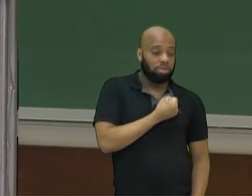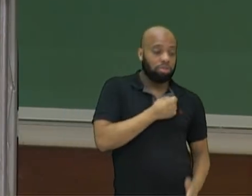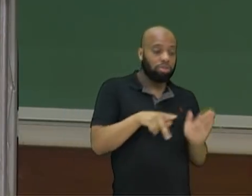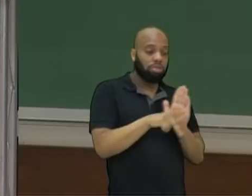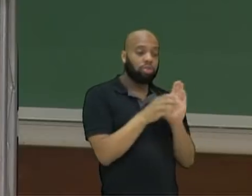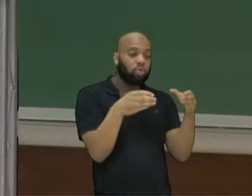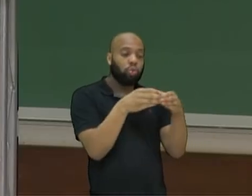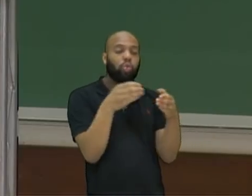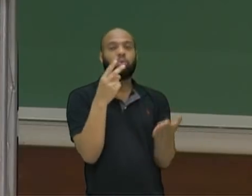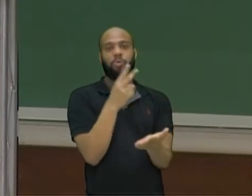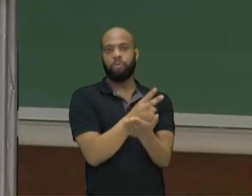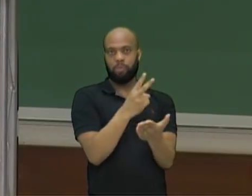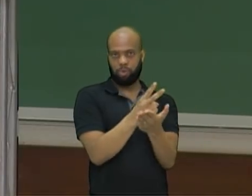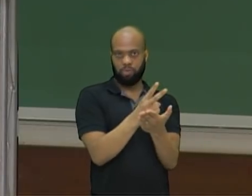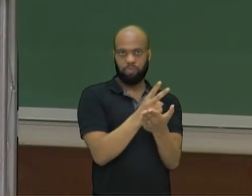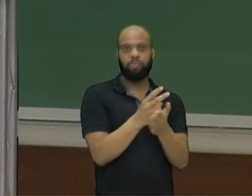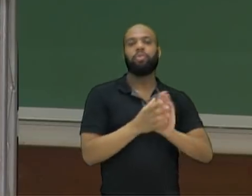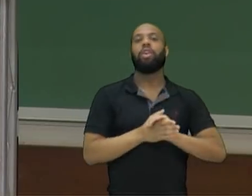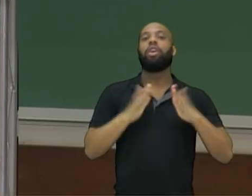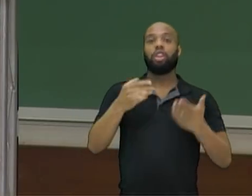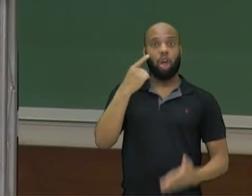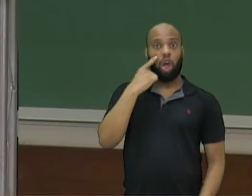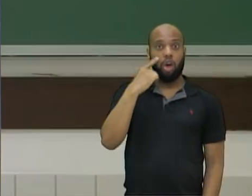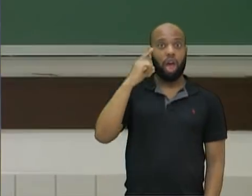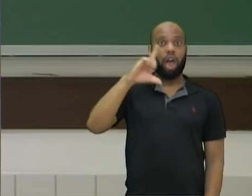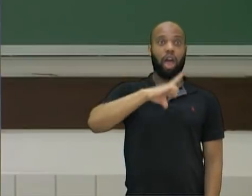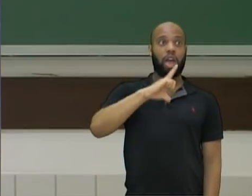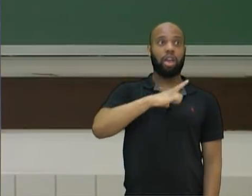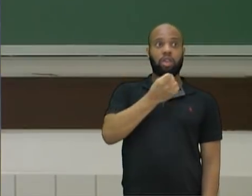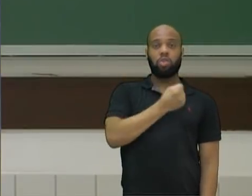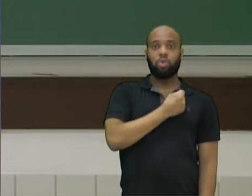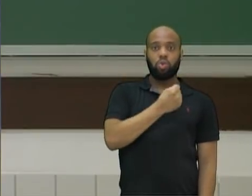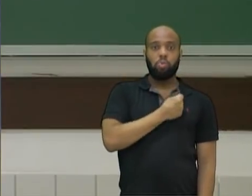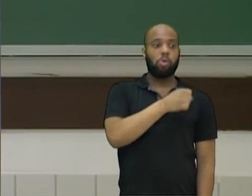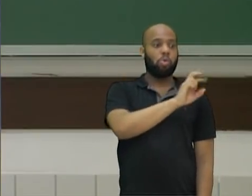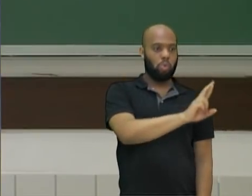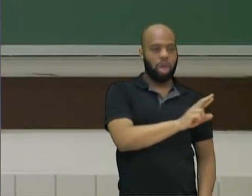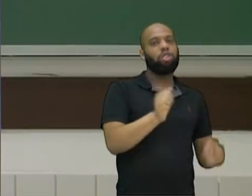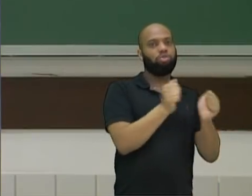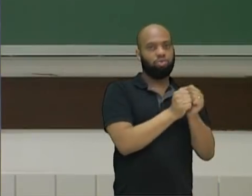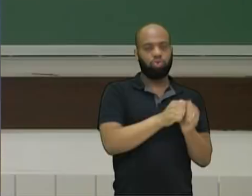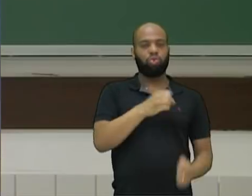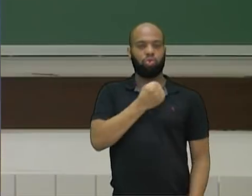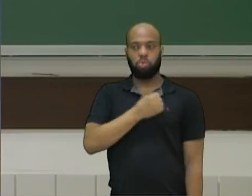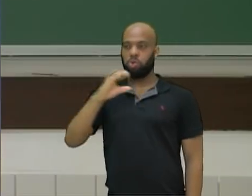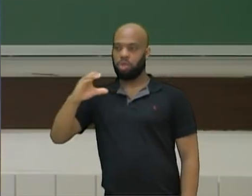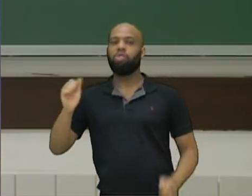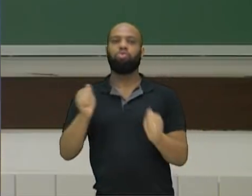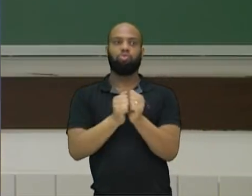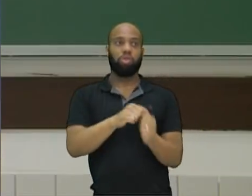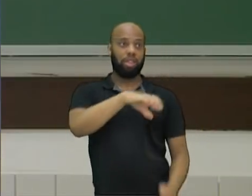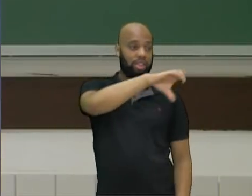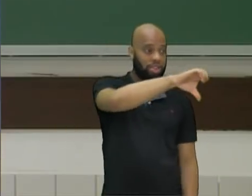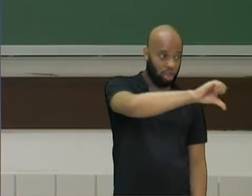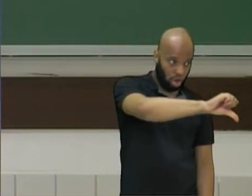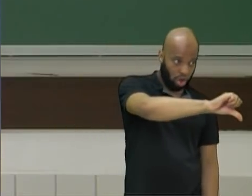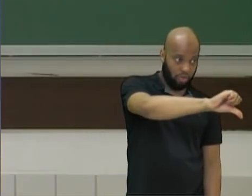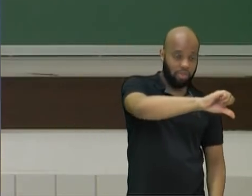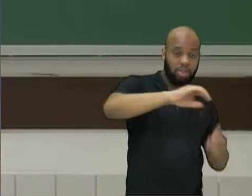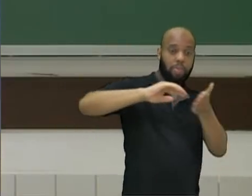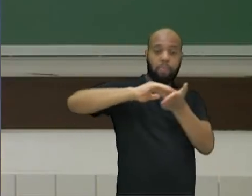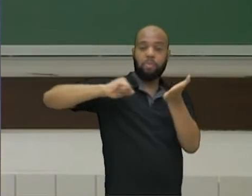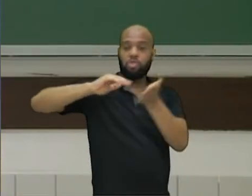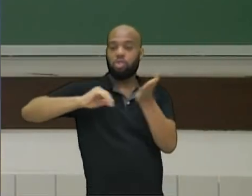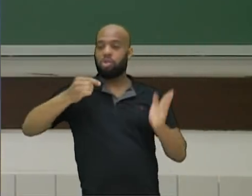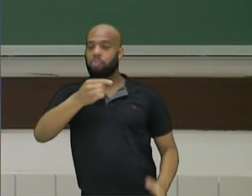parte real com parte real, parte imaginária com parte imaginária. Então, 9. Eu tenho 9, mas eu